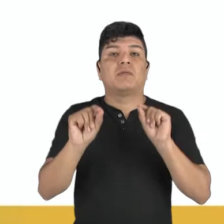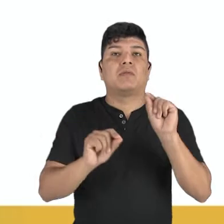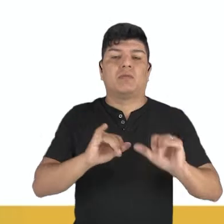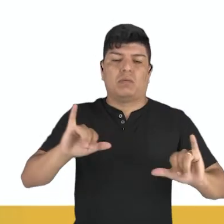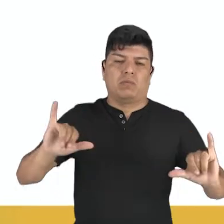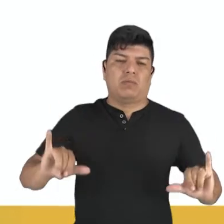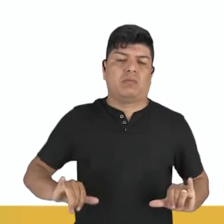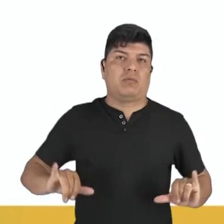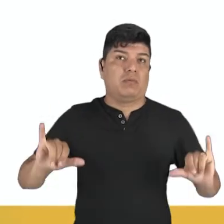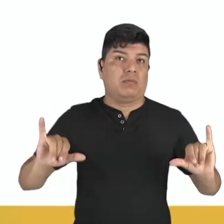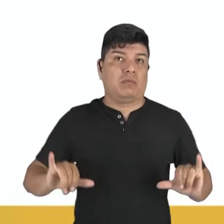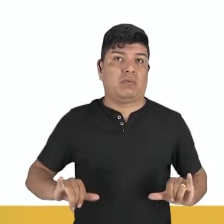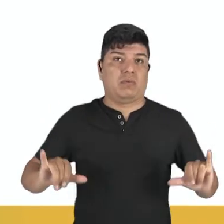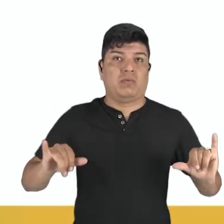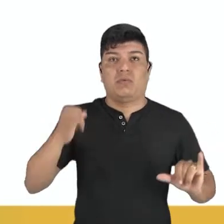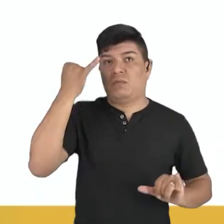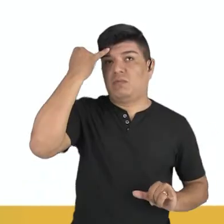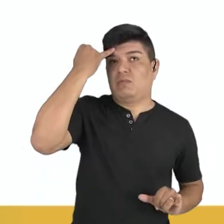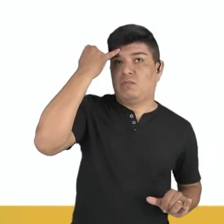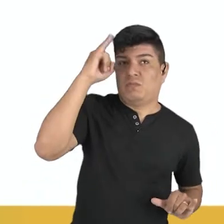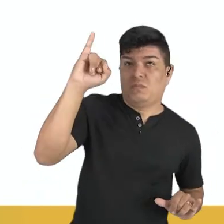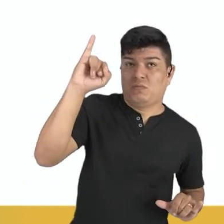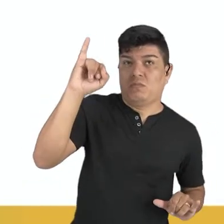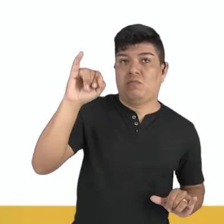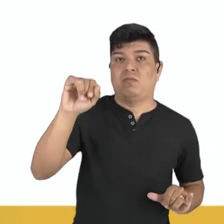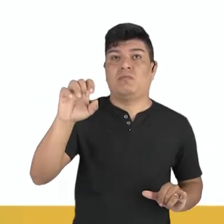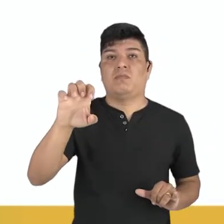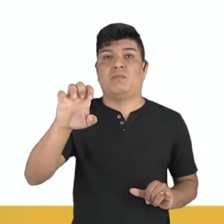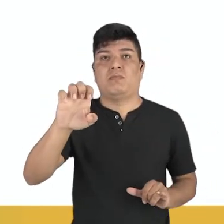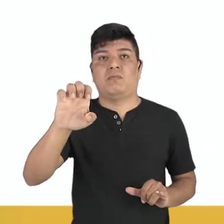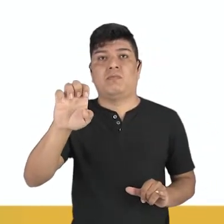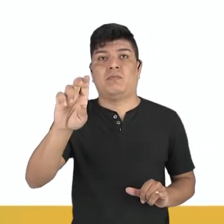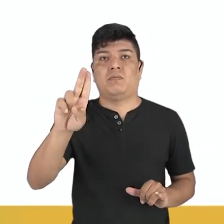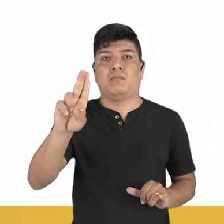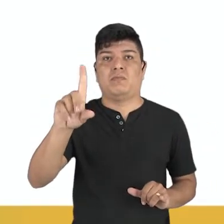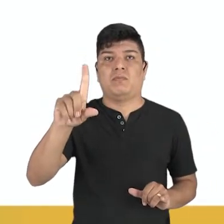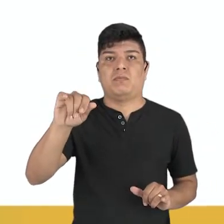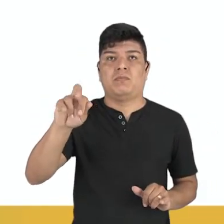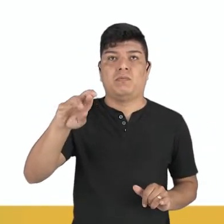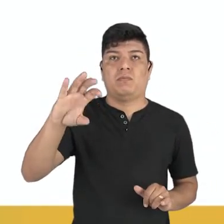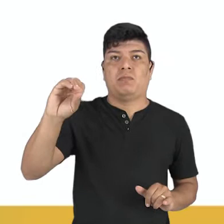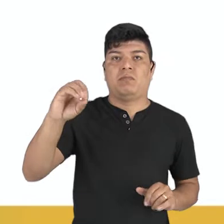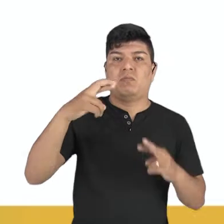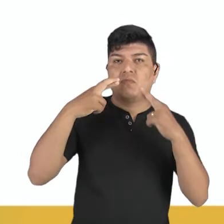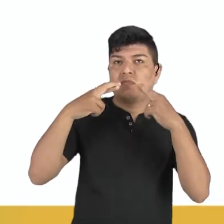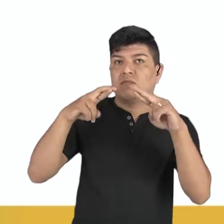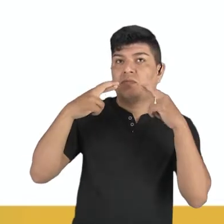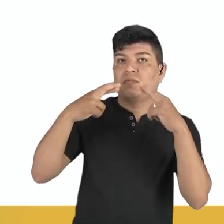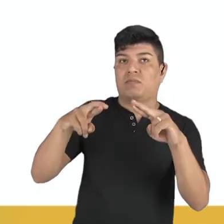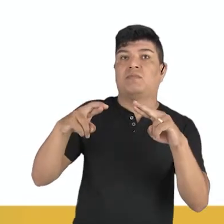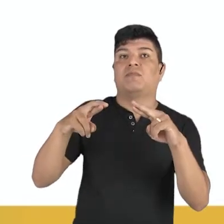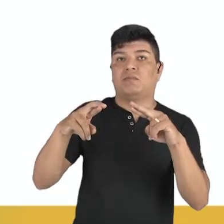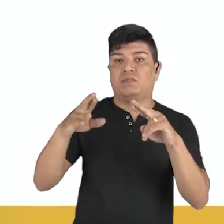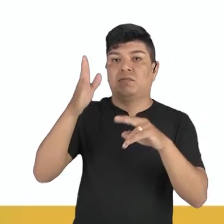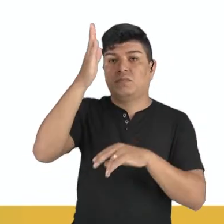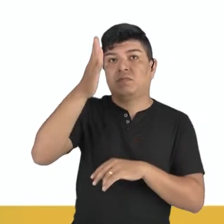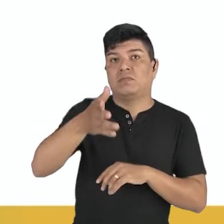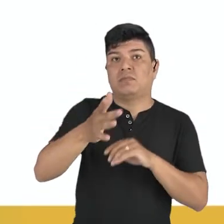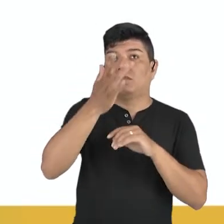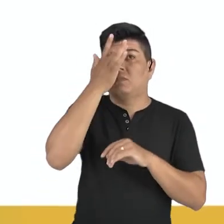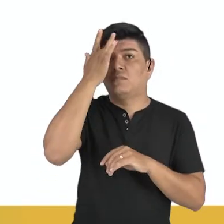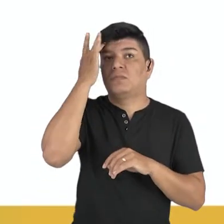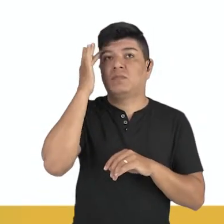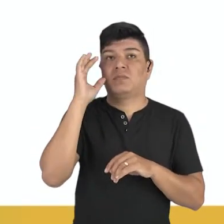vamos ter o que o sofrimento idealização o eu lírico feminino críticas indiretas e diretas